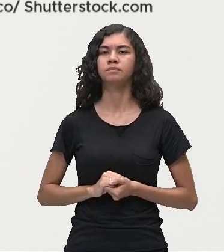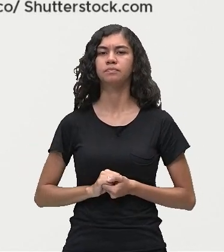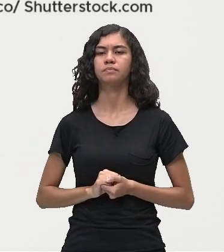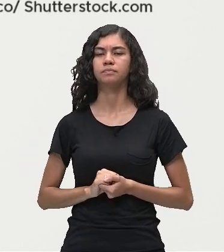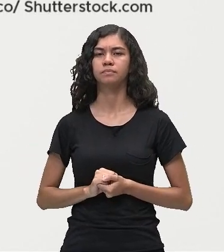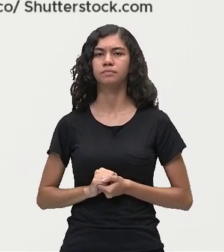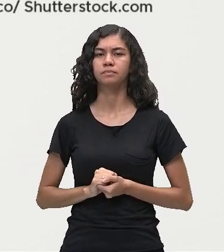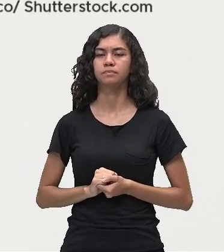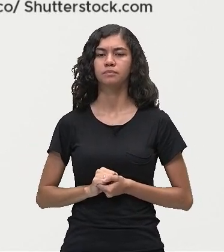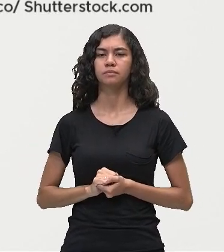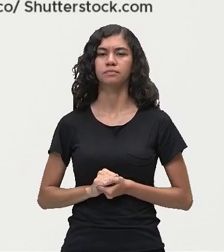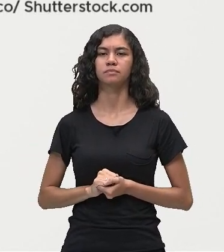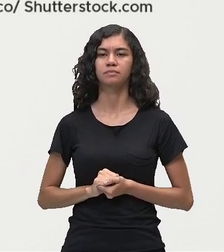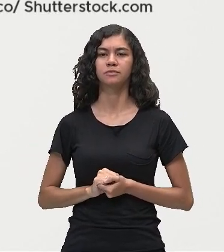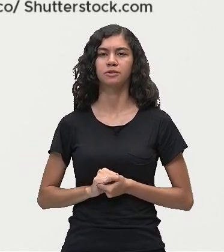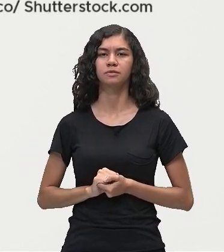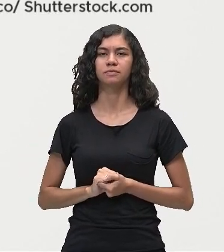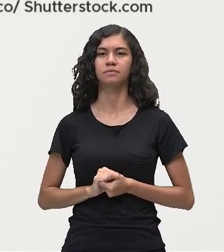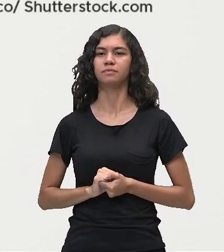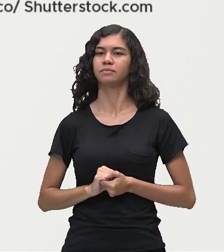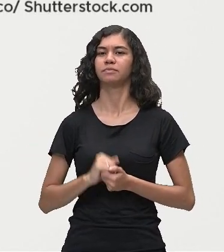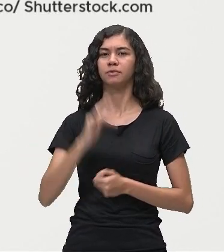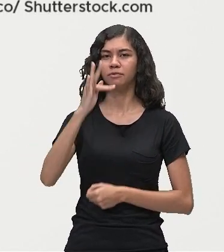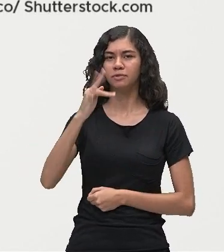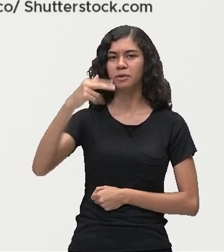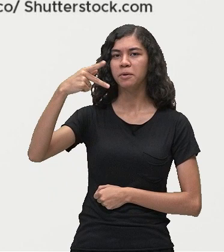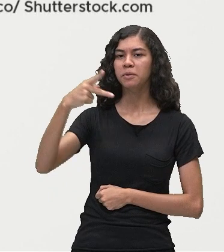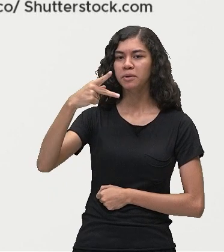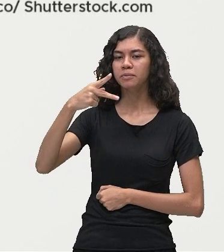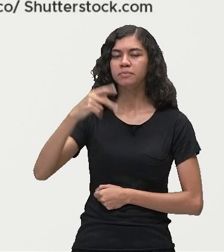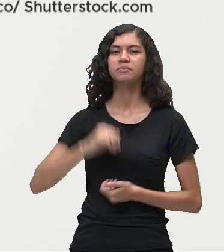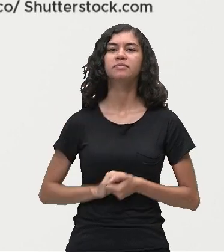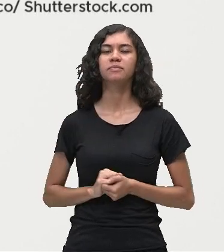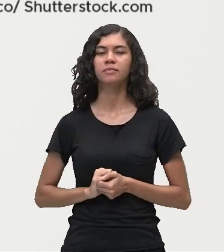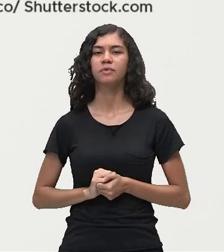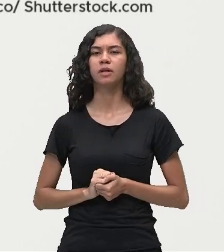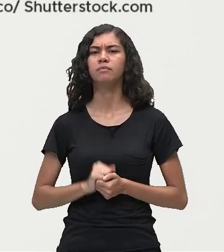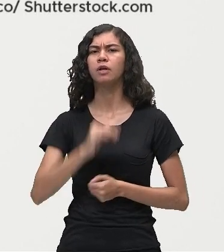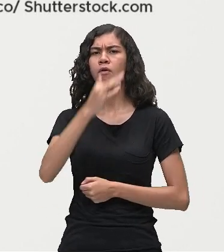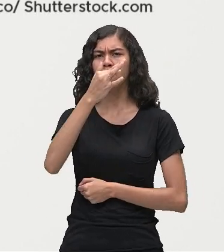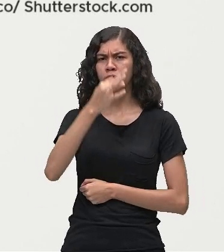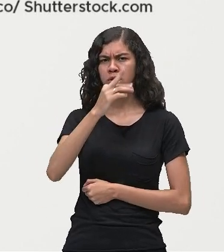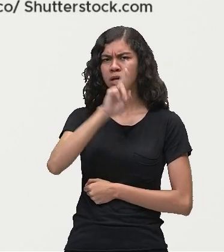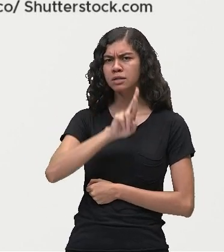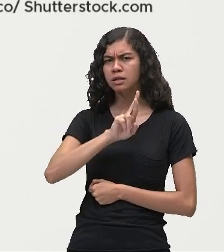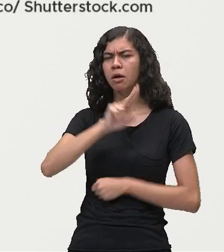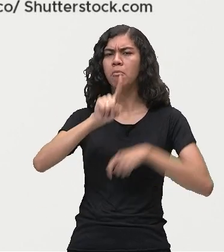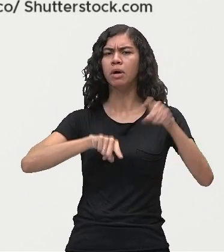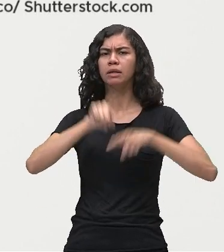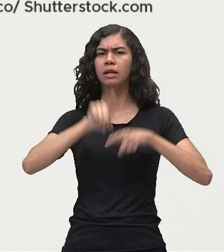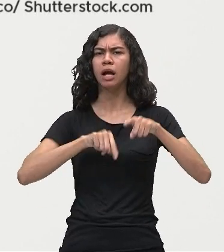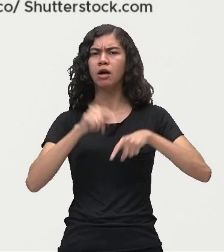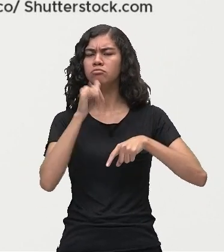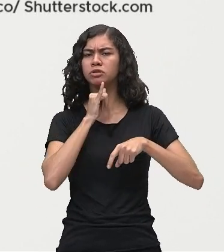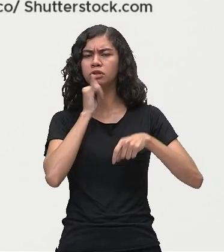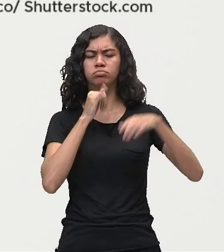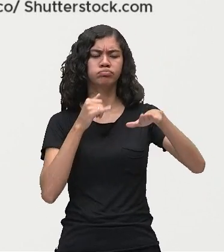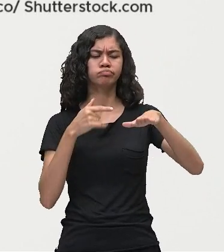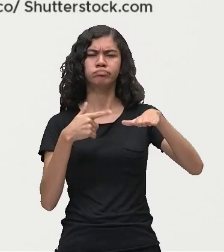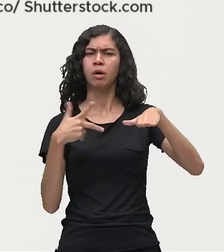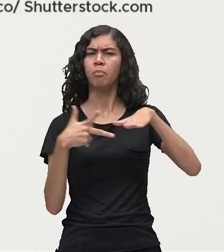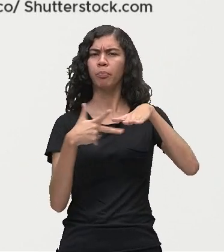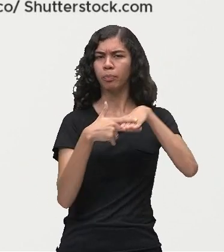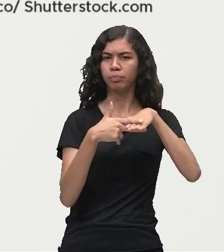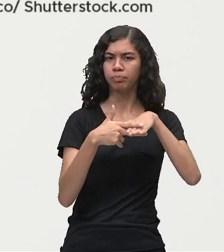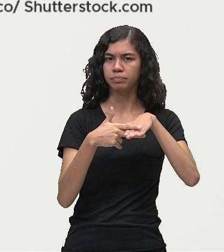potente? Força potente. E a força resistente é o objeto que a gente vai querer cortar. Tá bom? Então, olha